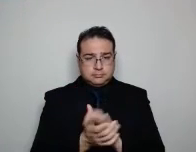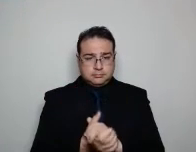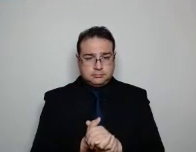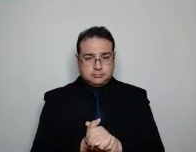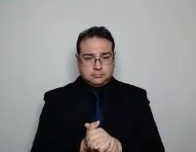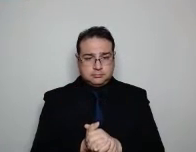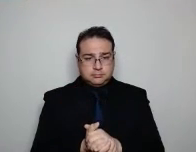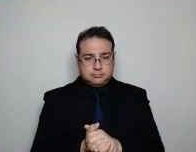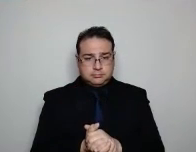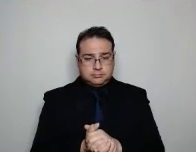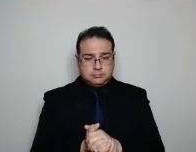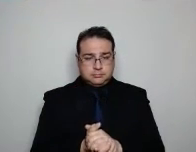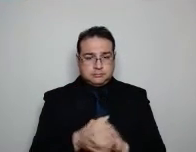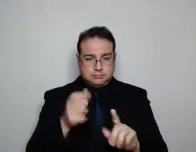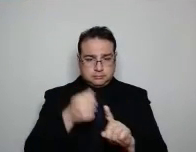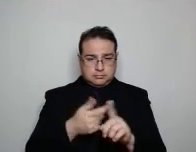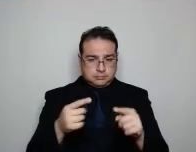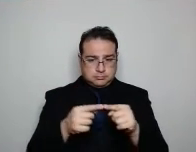do mês celeste para a Vossa Excelência.